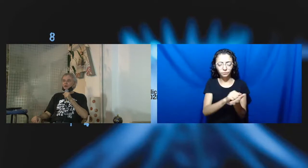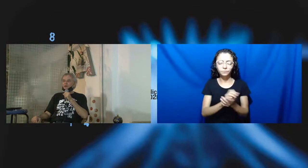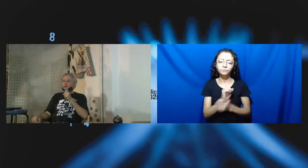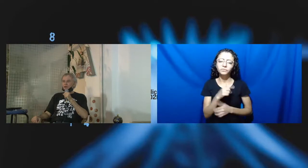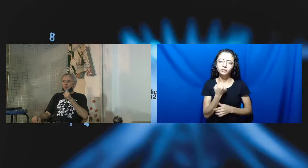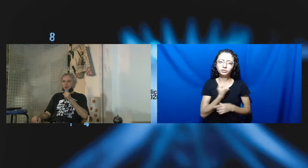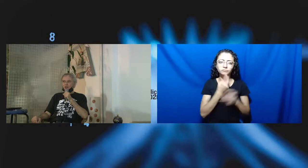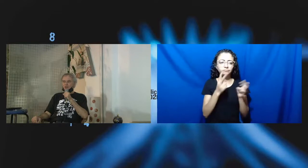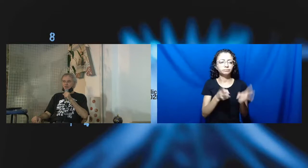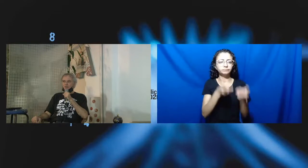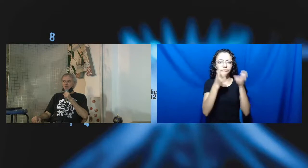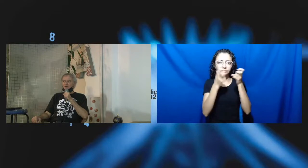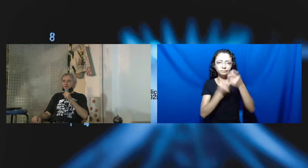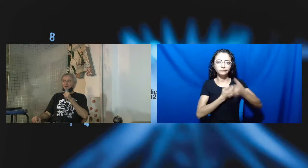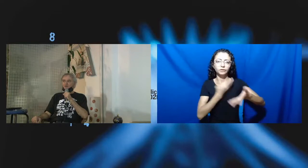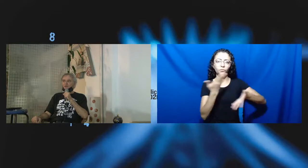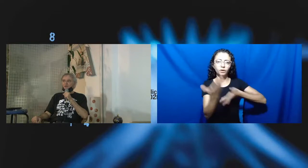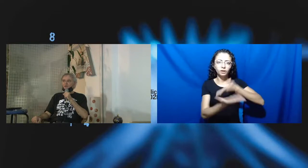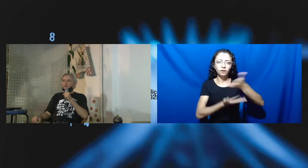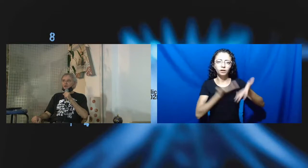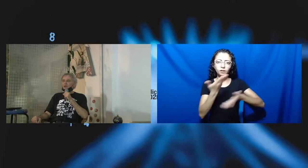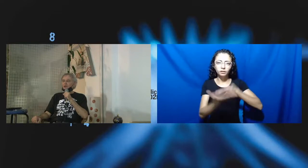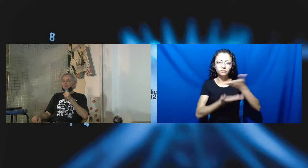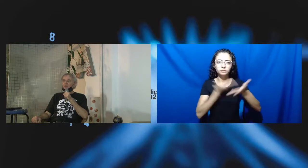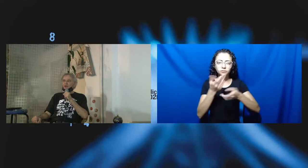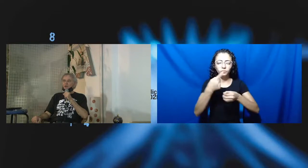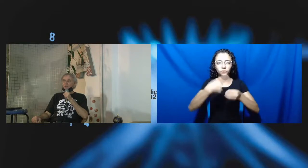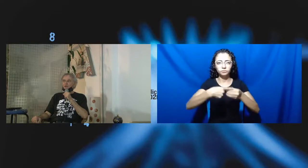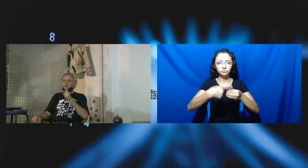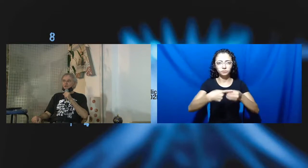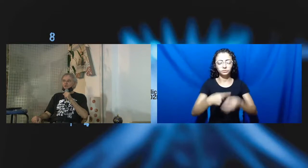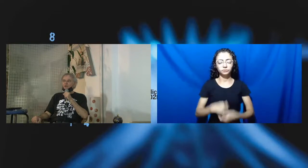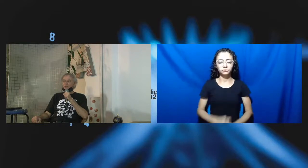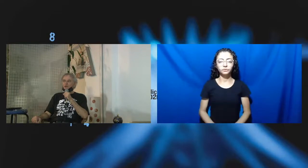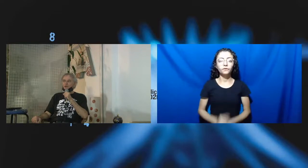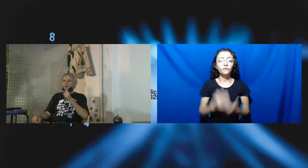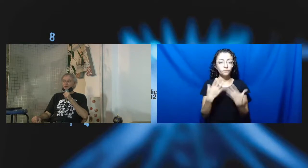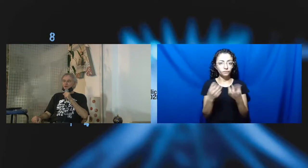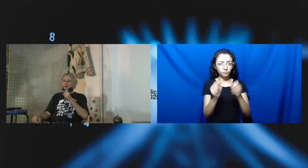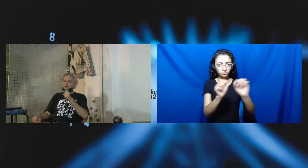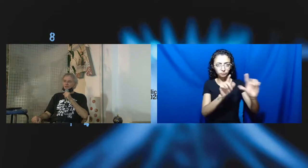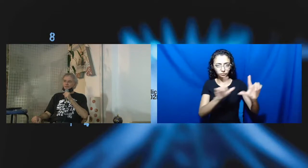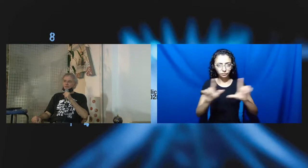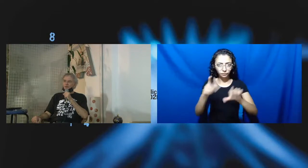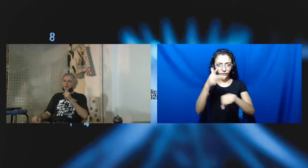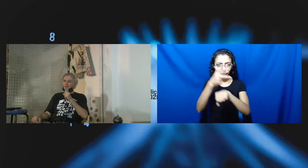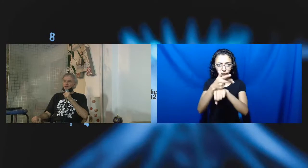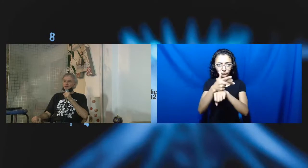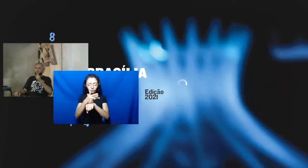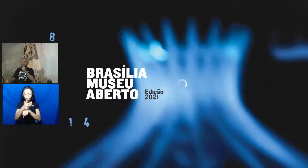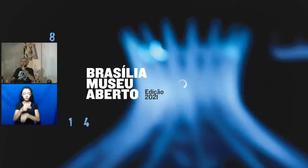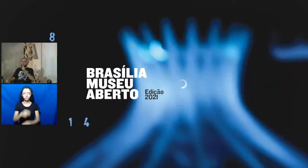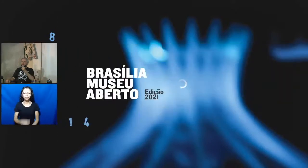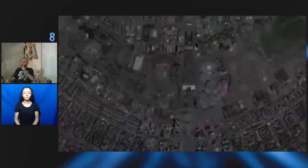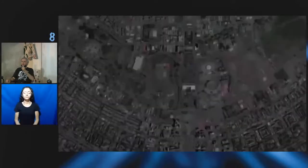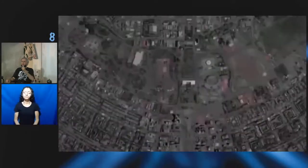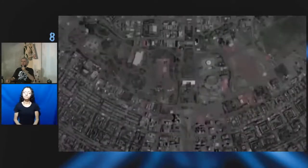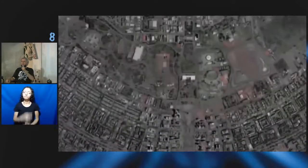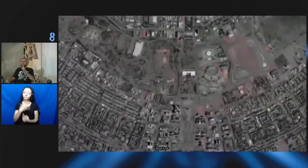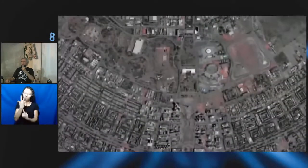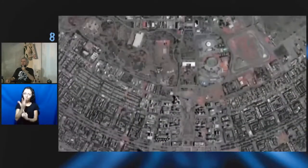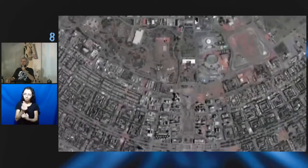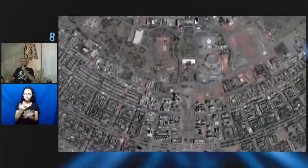interação total com a cidade, né? Vamos botar o Valtércio Caldas, grande artista.